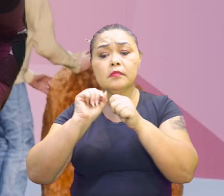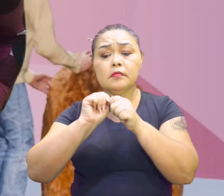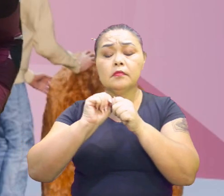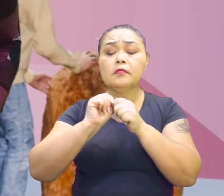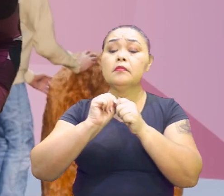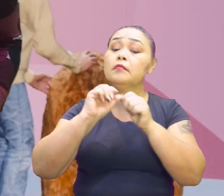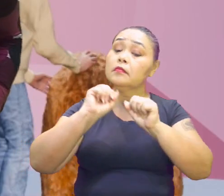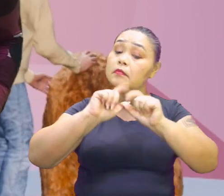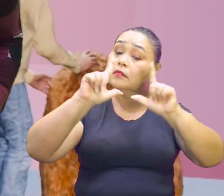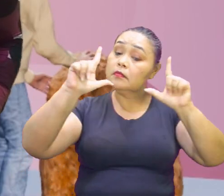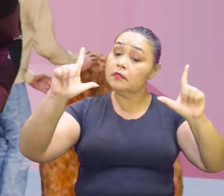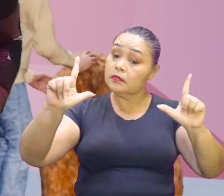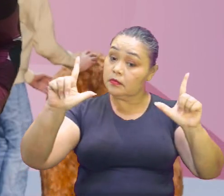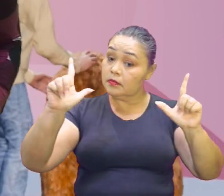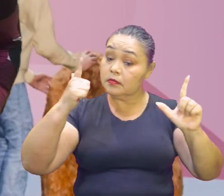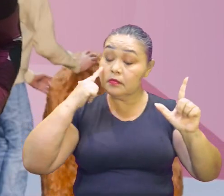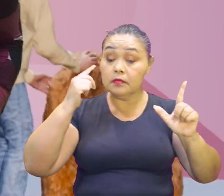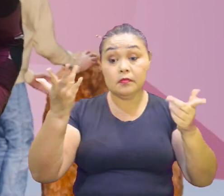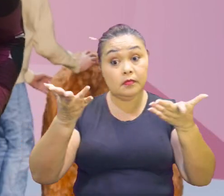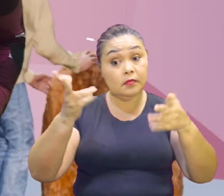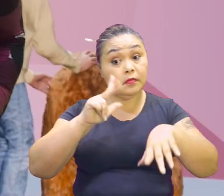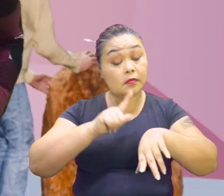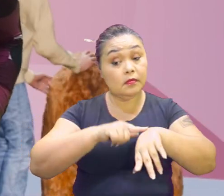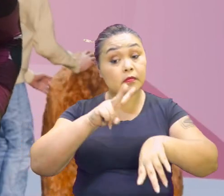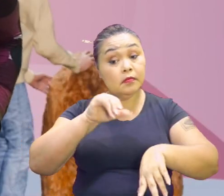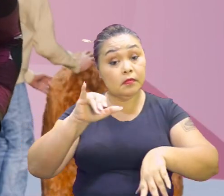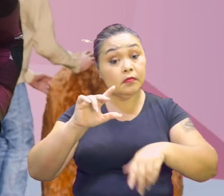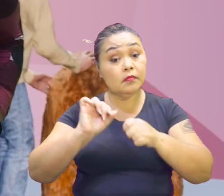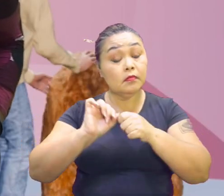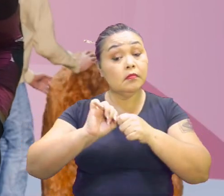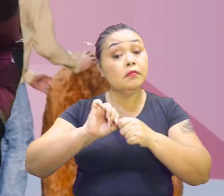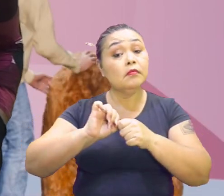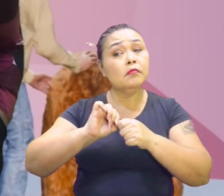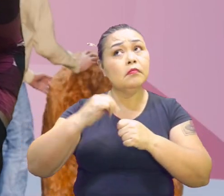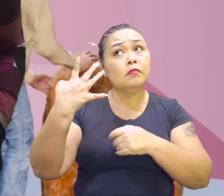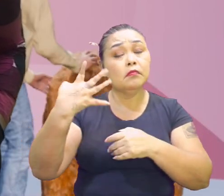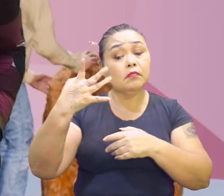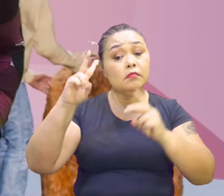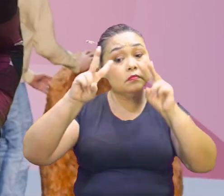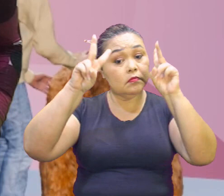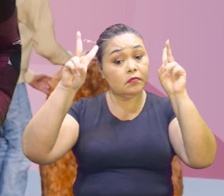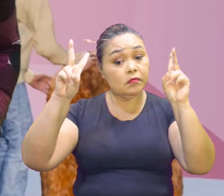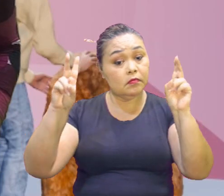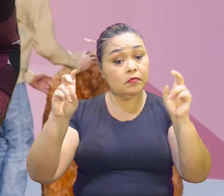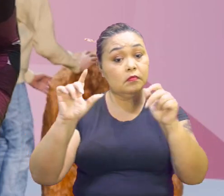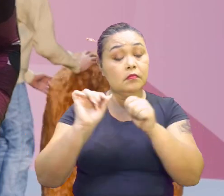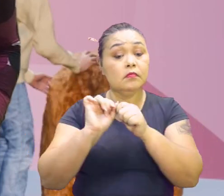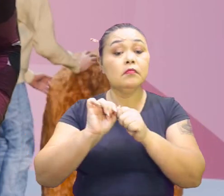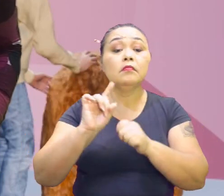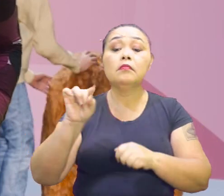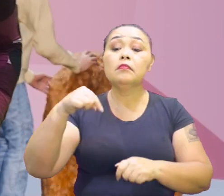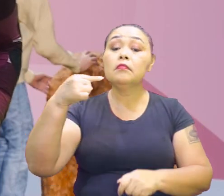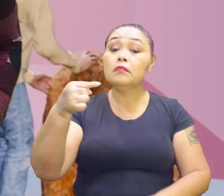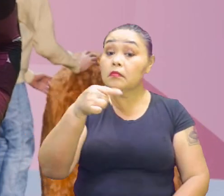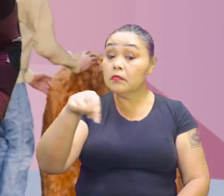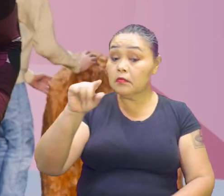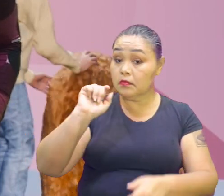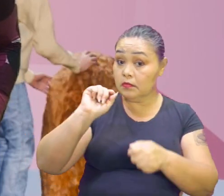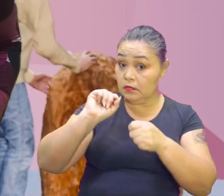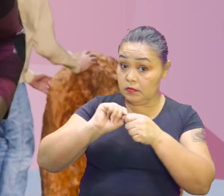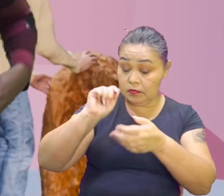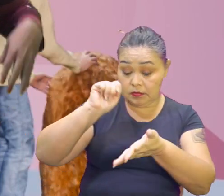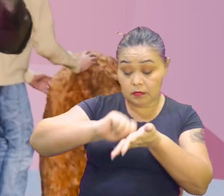a plataforma Agora Vai, que nós estamos no 4º tema para você produzir o